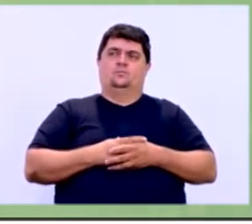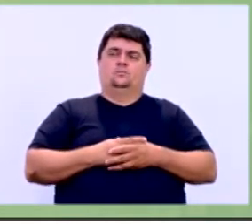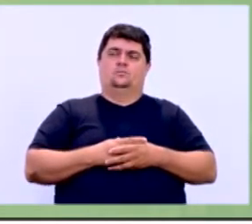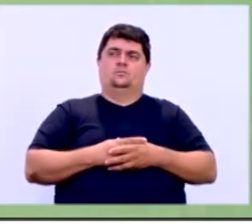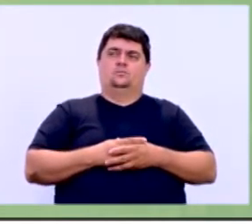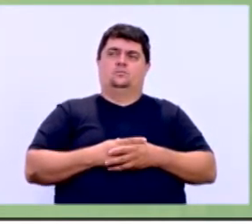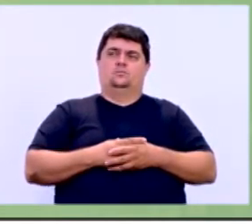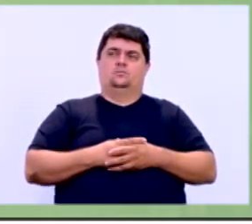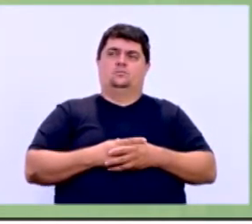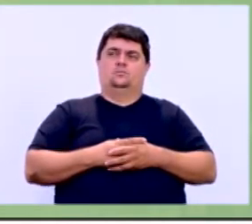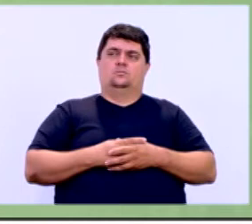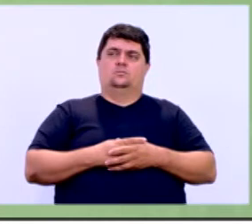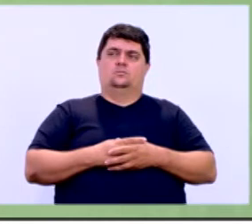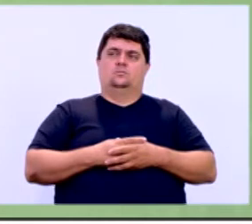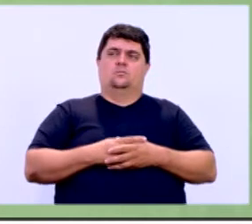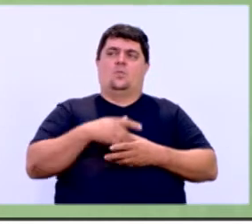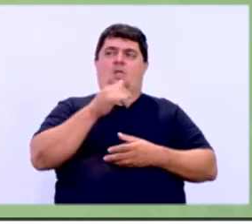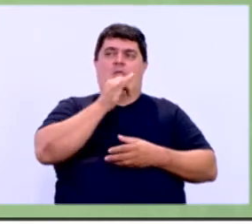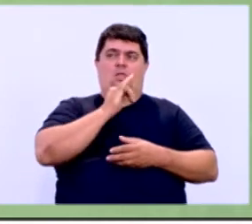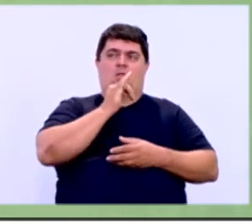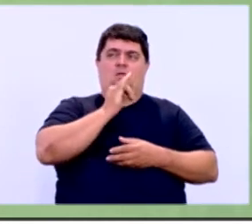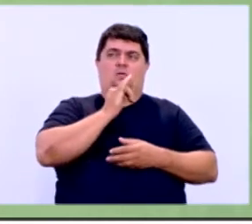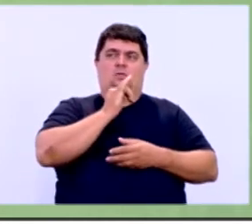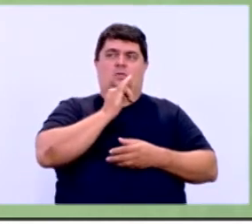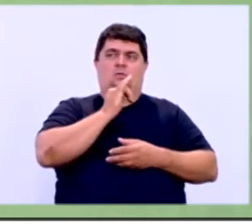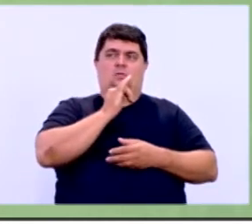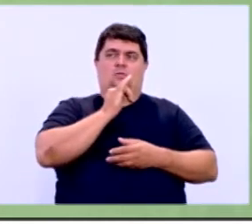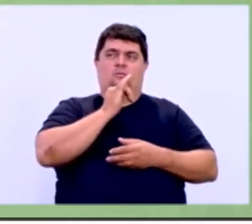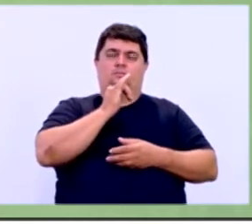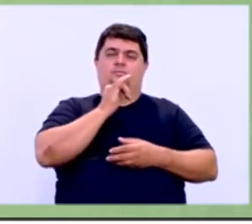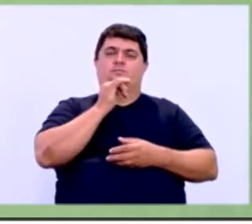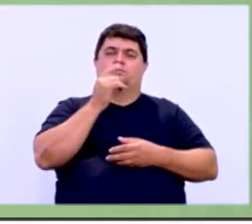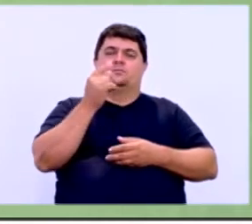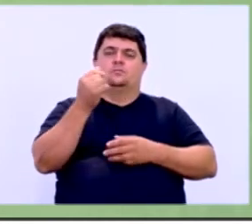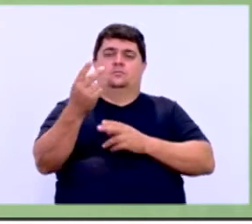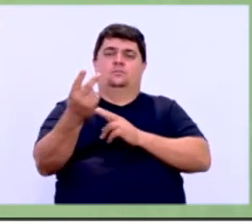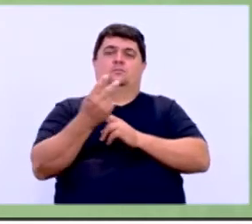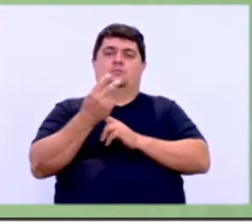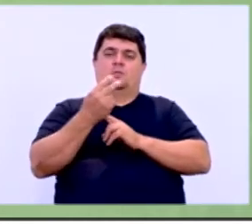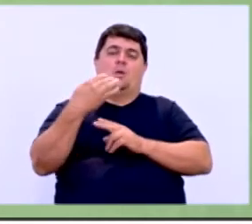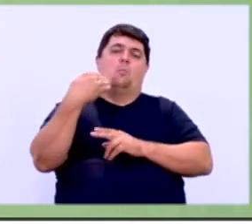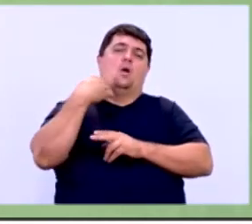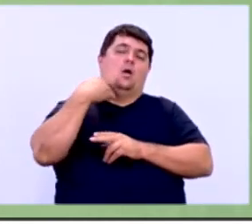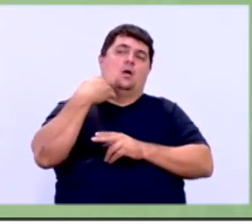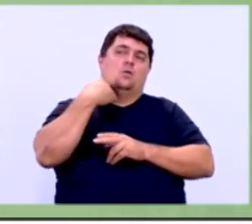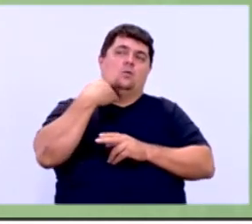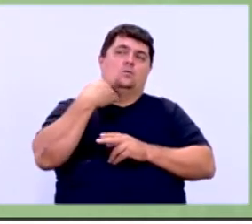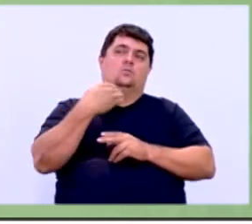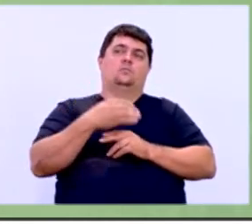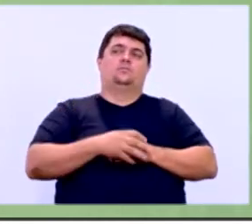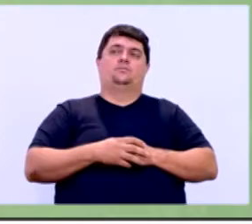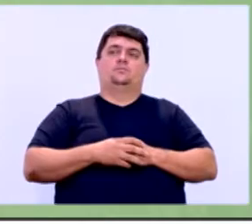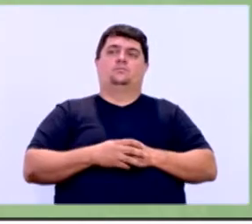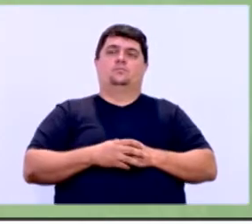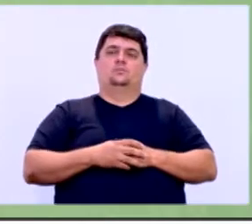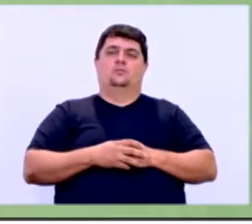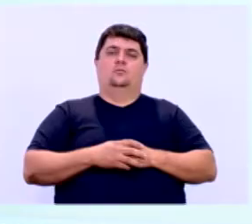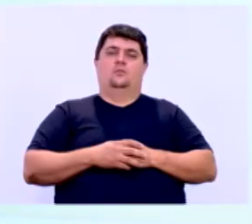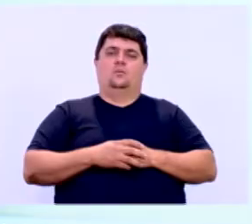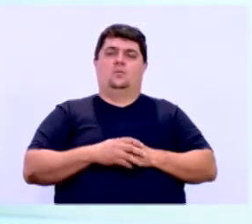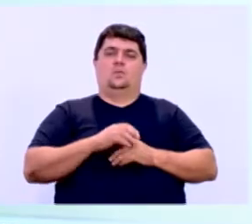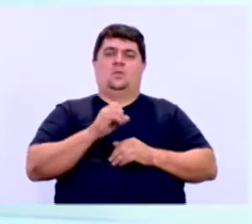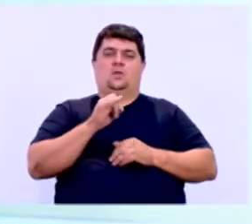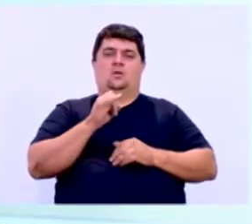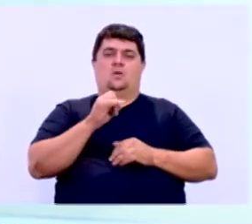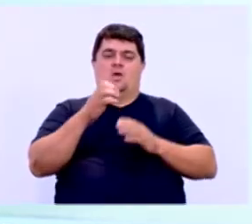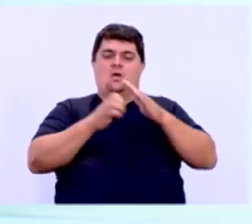Né? E como, por exemplo, né, o financiamento bancário, né? Quando a empresa